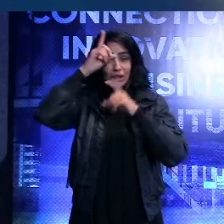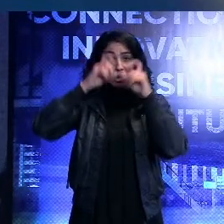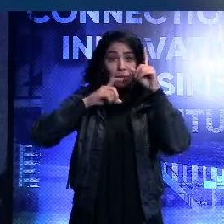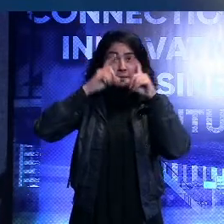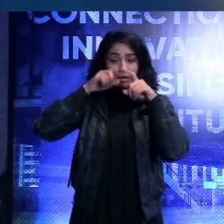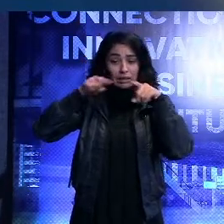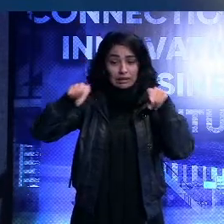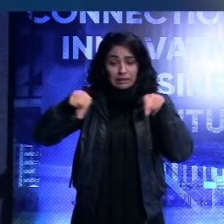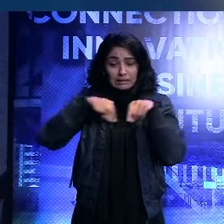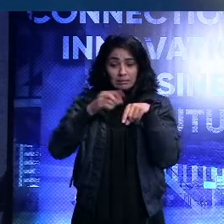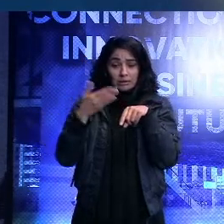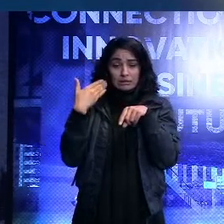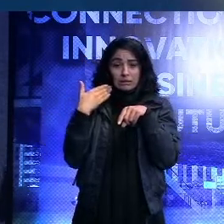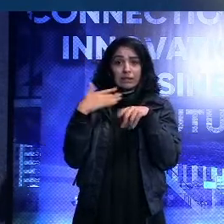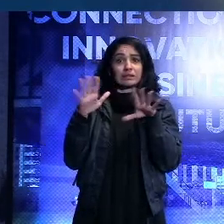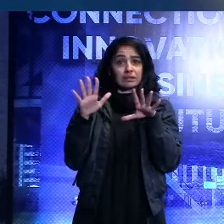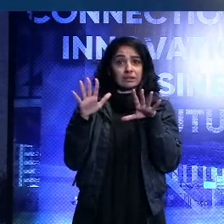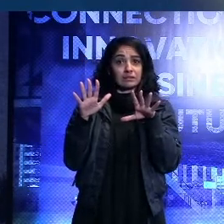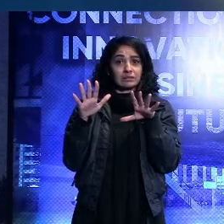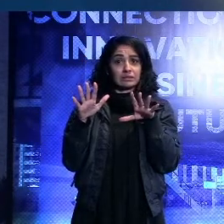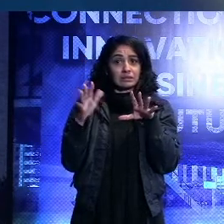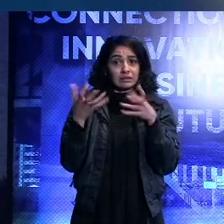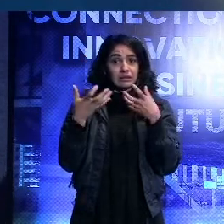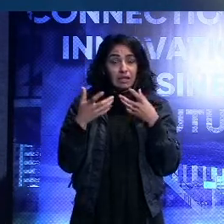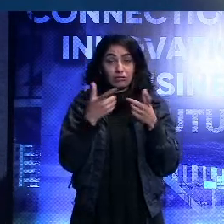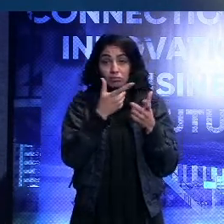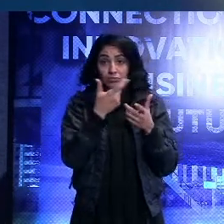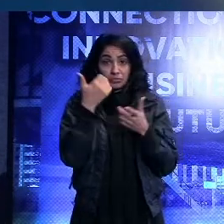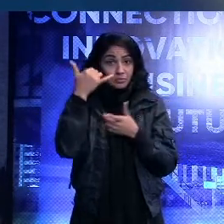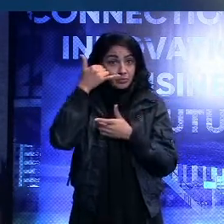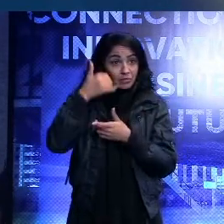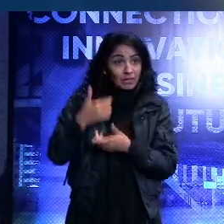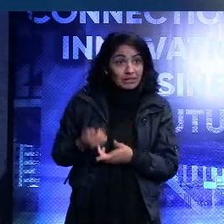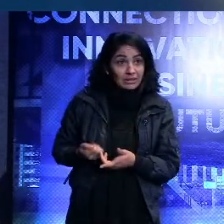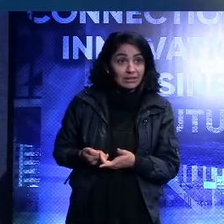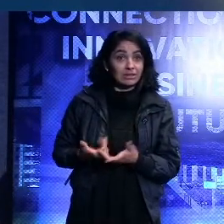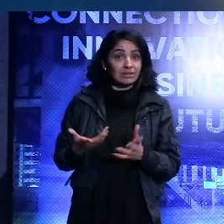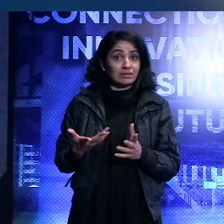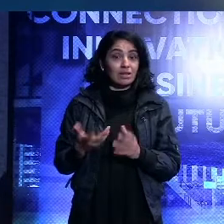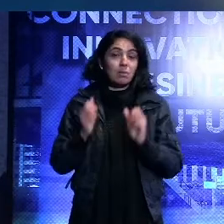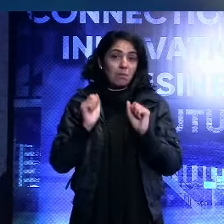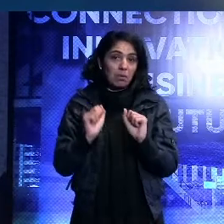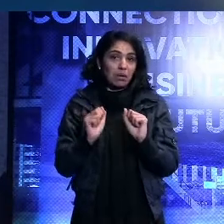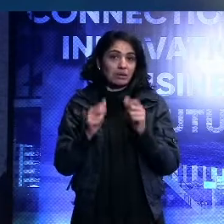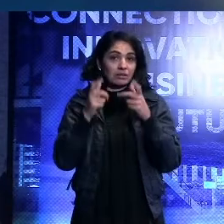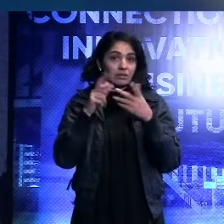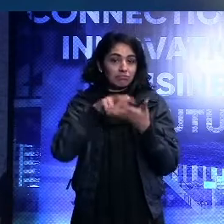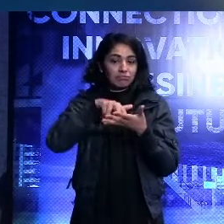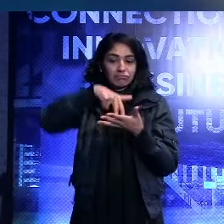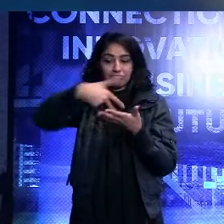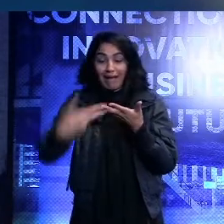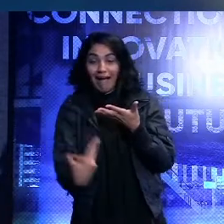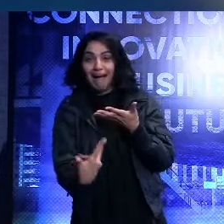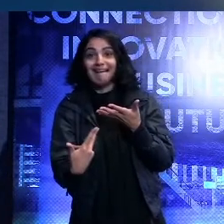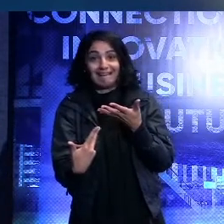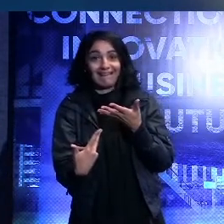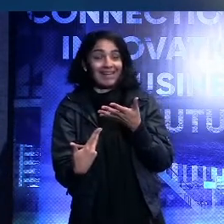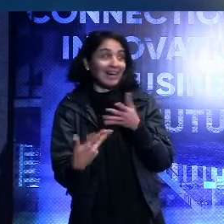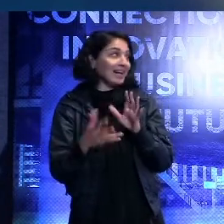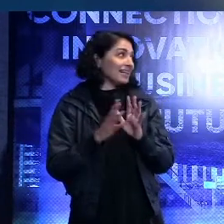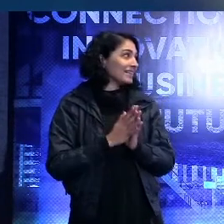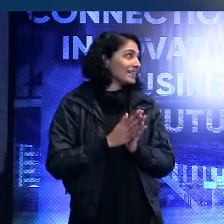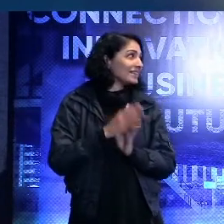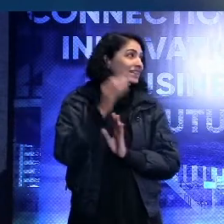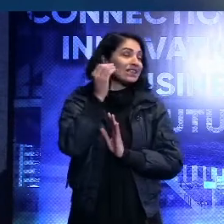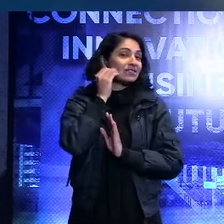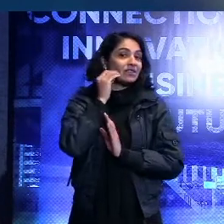tem aqui atrás. Então, se vocês quiserem ficar com o celular na mão, pode ser que vocês peguem eu caindo nesse negócio aqui. Eu vou tentar não me